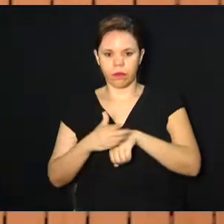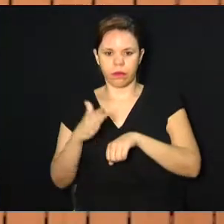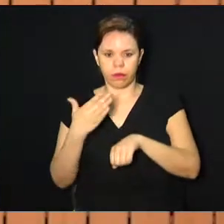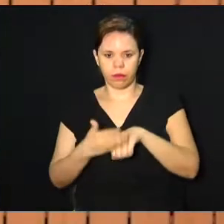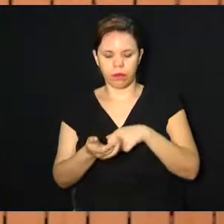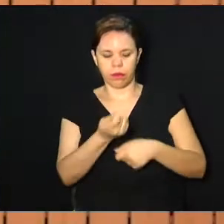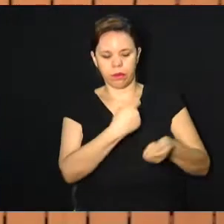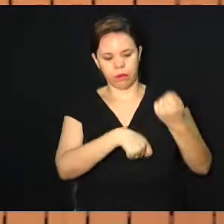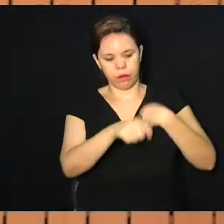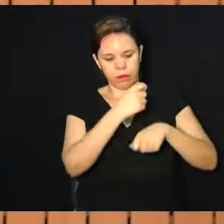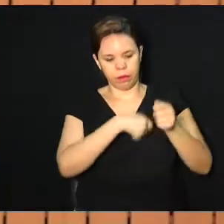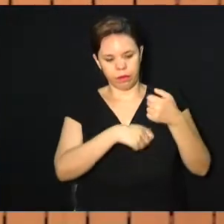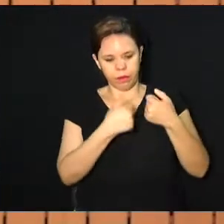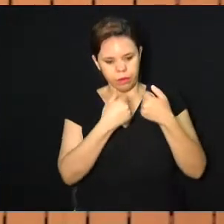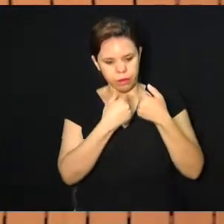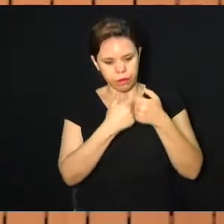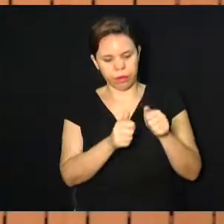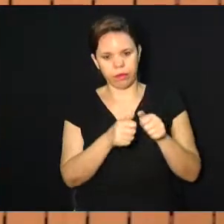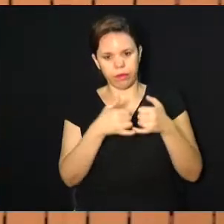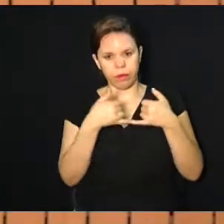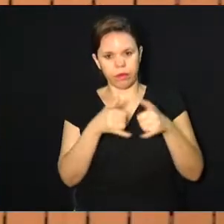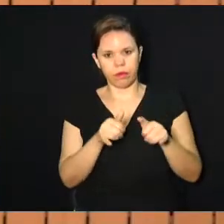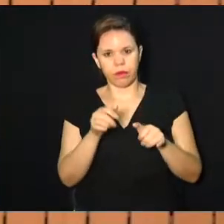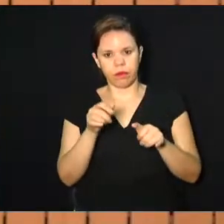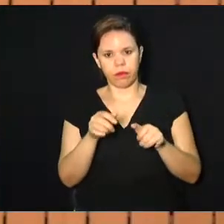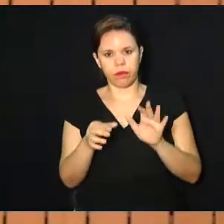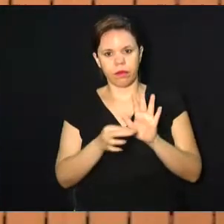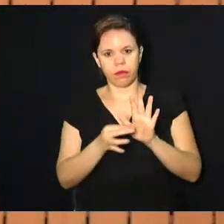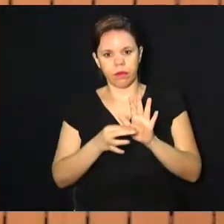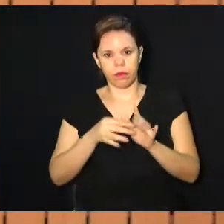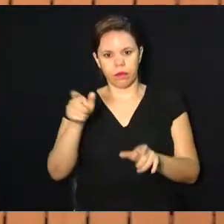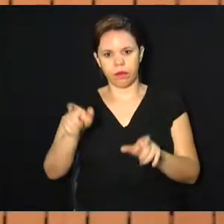dos ônibus, na visão do usuário.